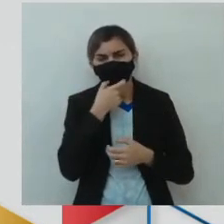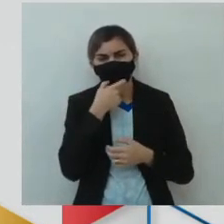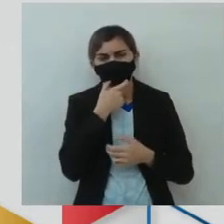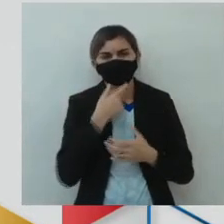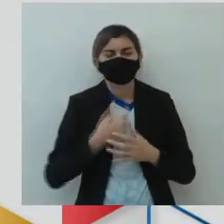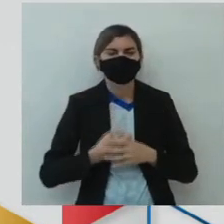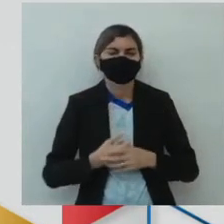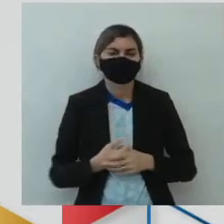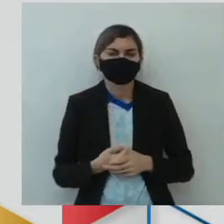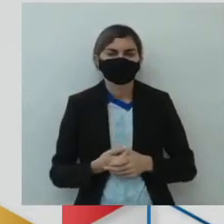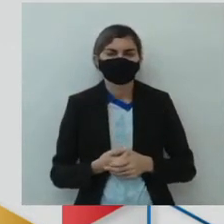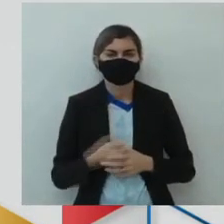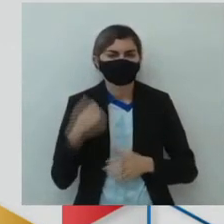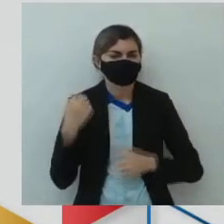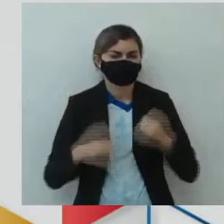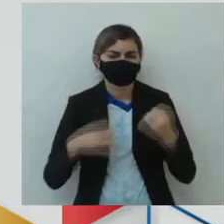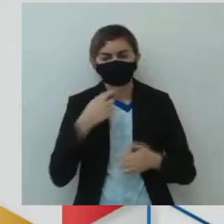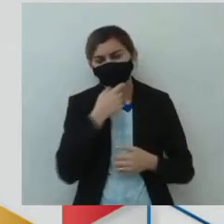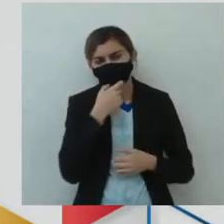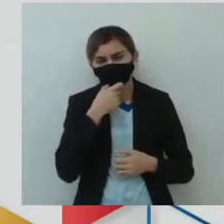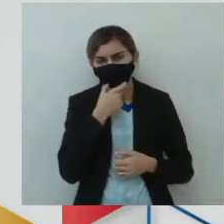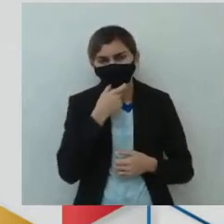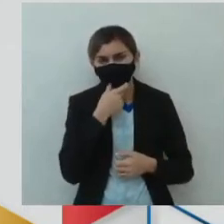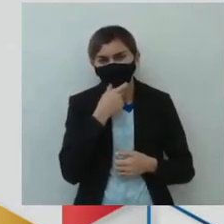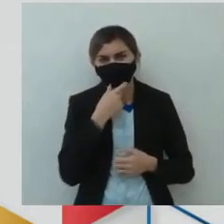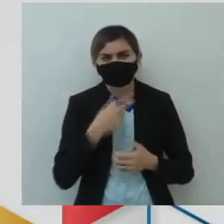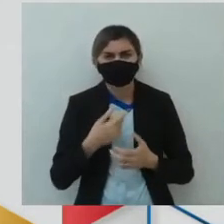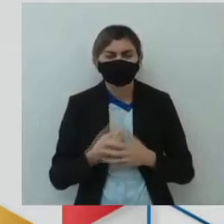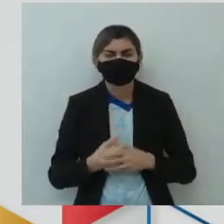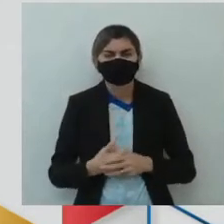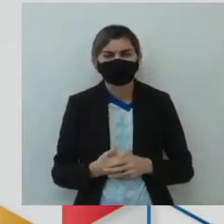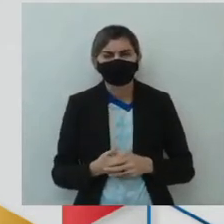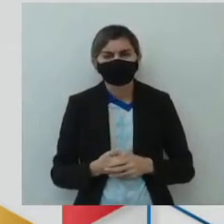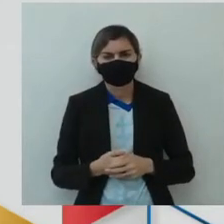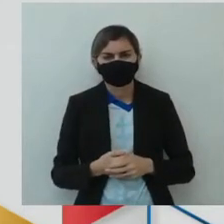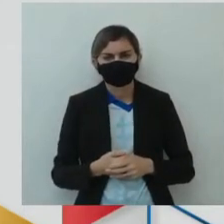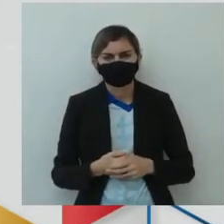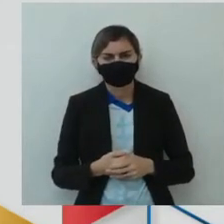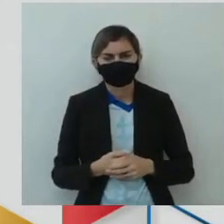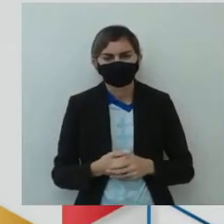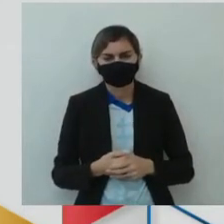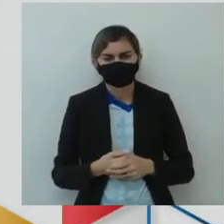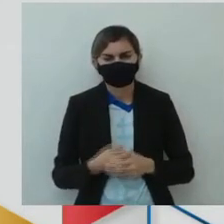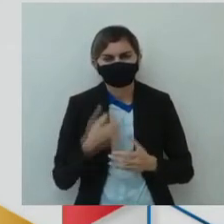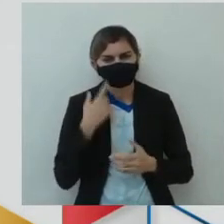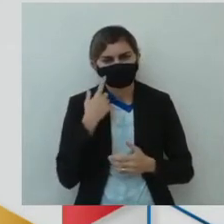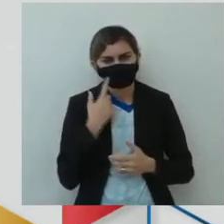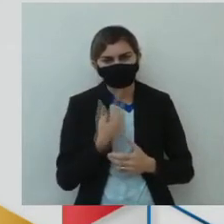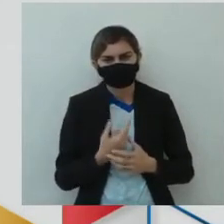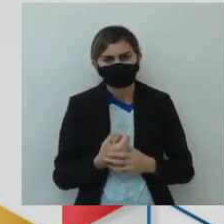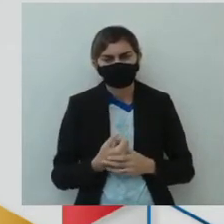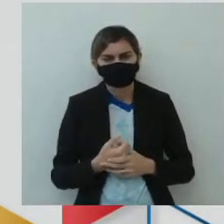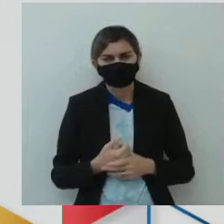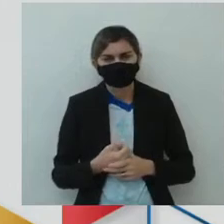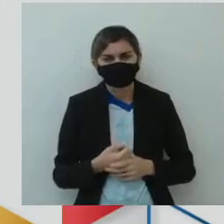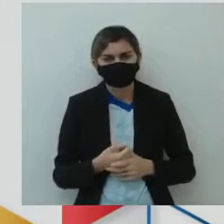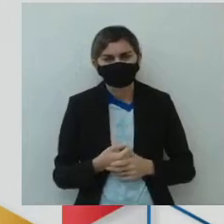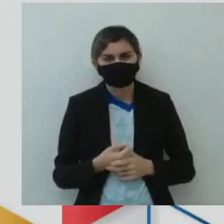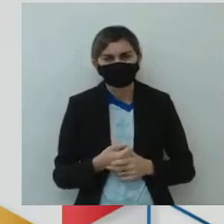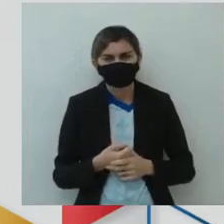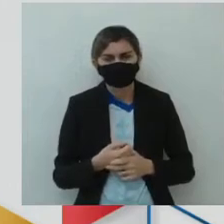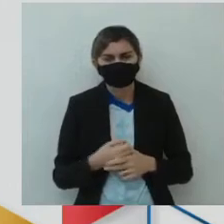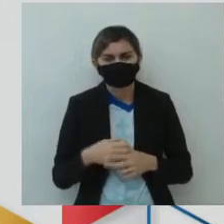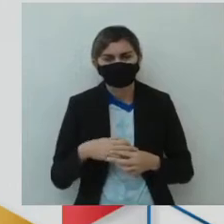sofre Surf turn our Children to determine exactly What is your skills